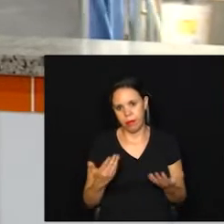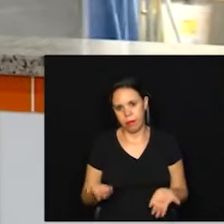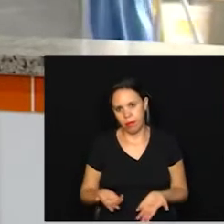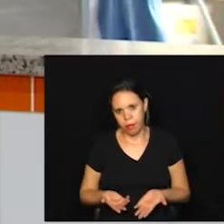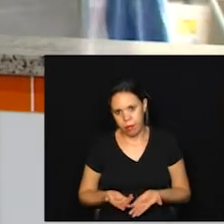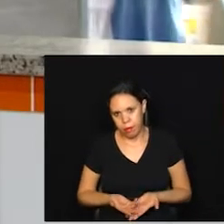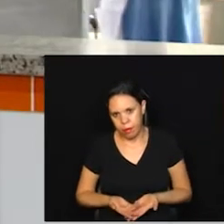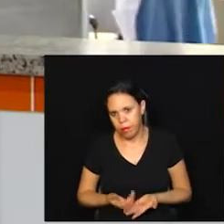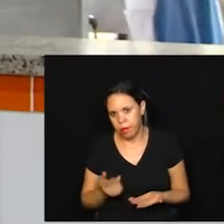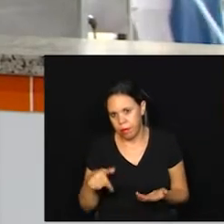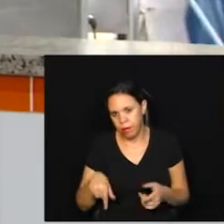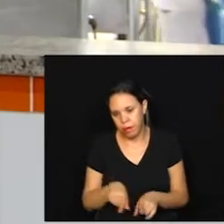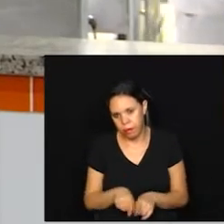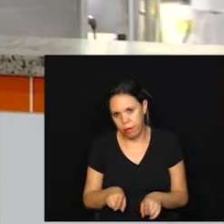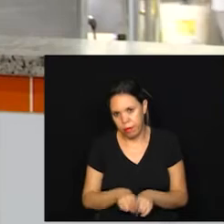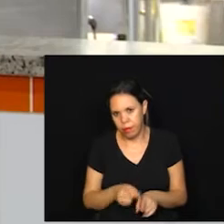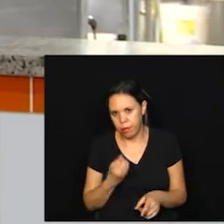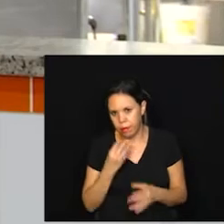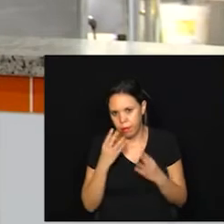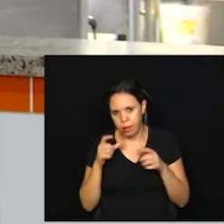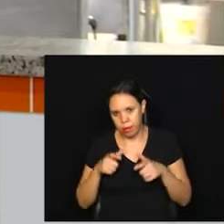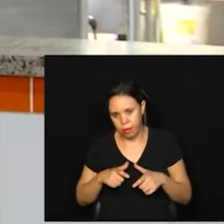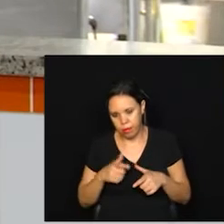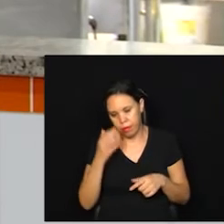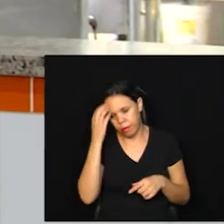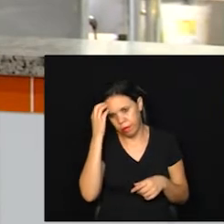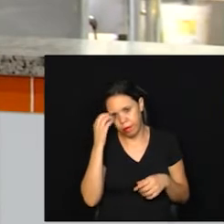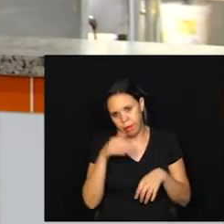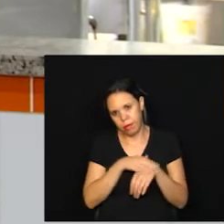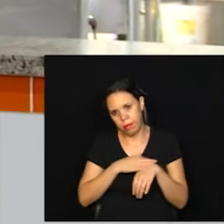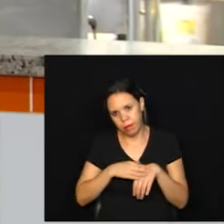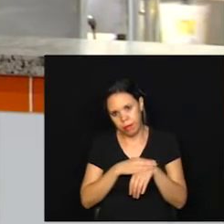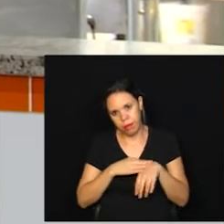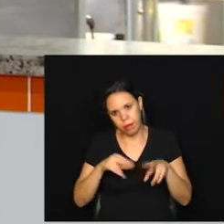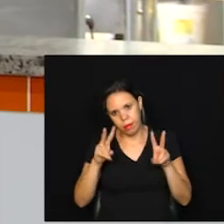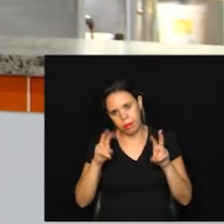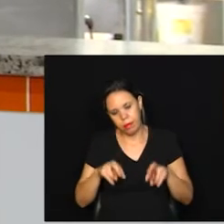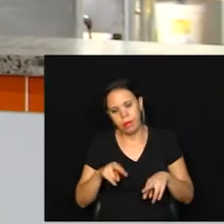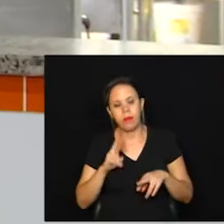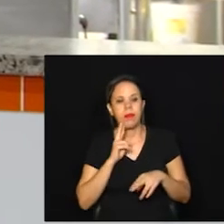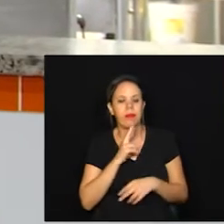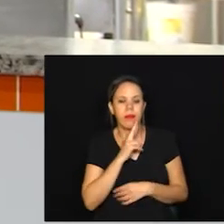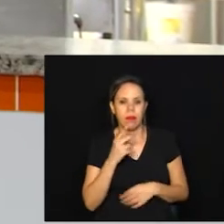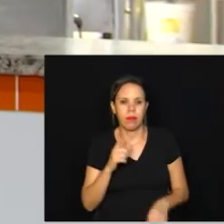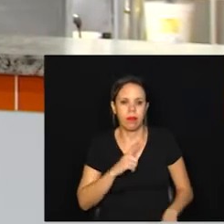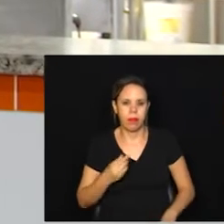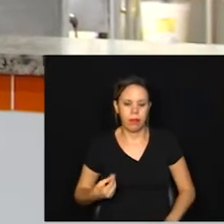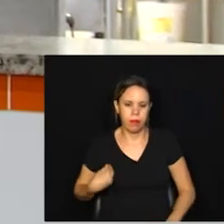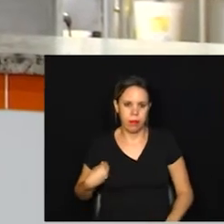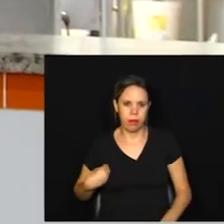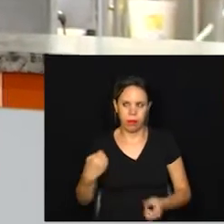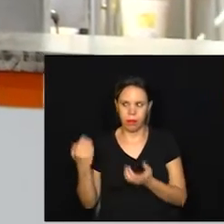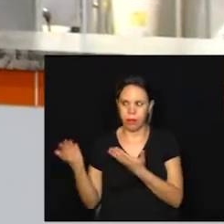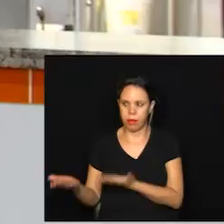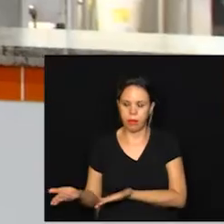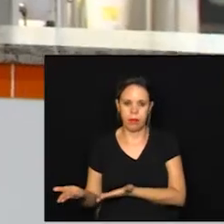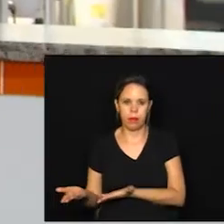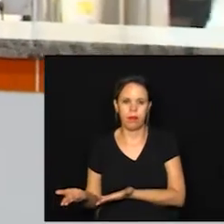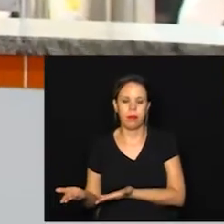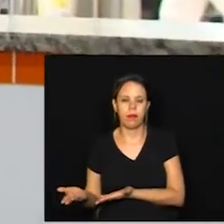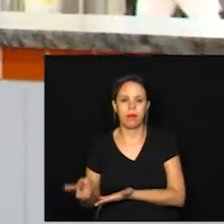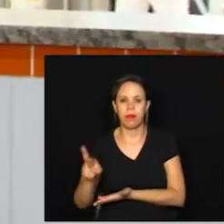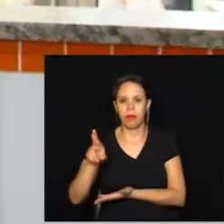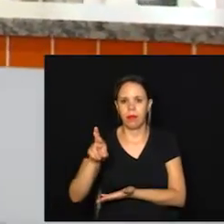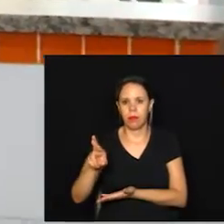não seria diferente aqui no Bom Prato, né? Para a gente conversar a respeito do restaurante, nós estamos aqui ao lado do Reuber Boschini,